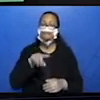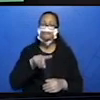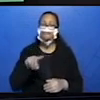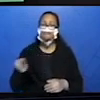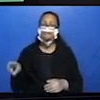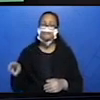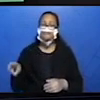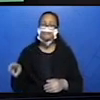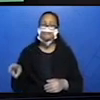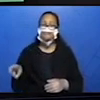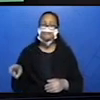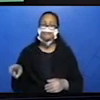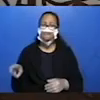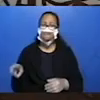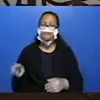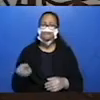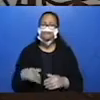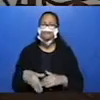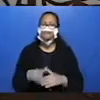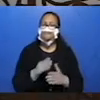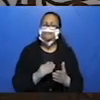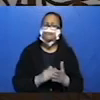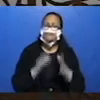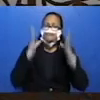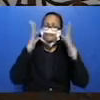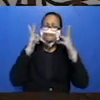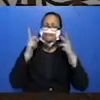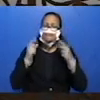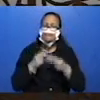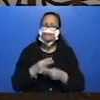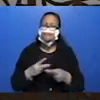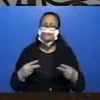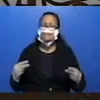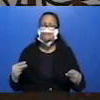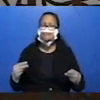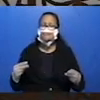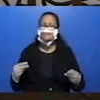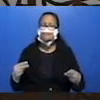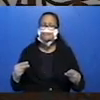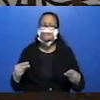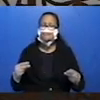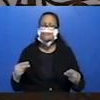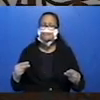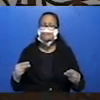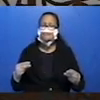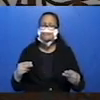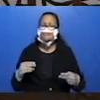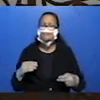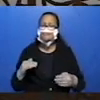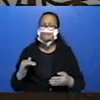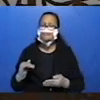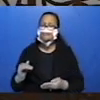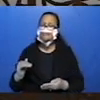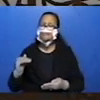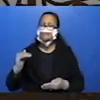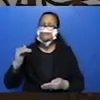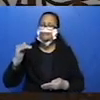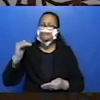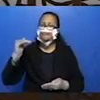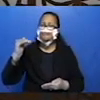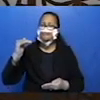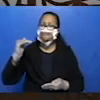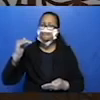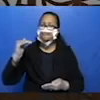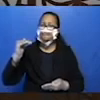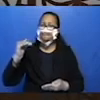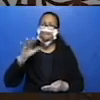Vocês, todos os animais, não crescem, mas ao mesmo tempo que está crescendo,